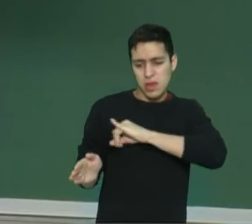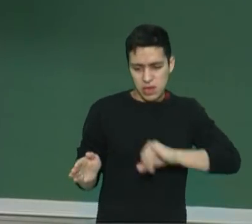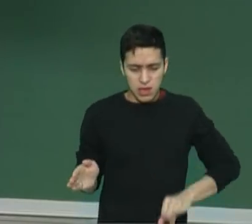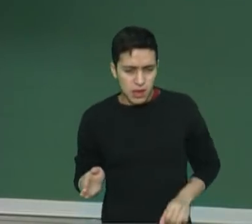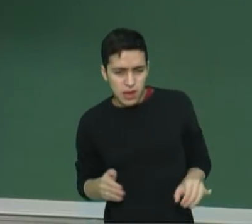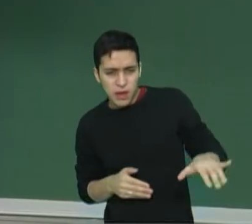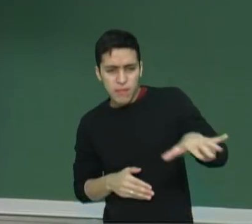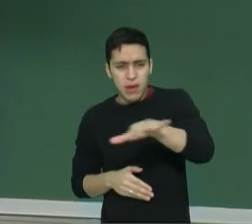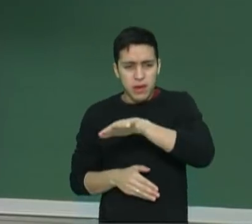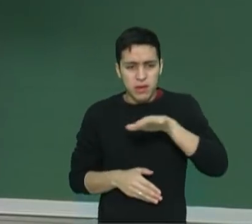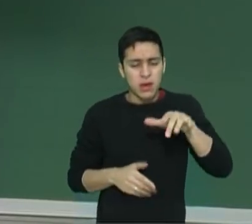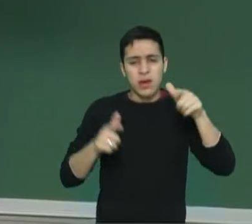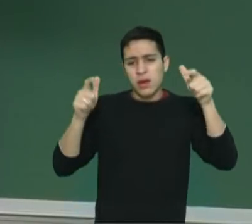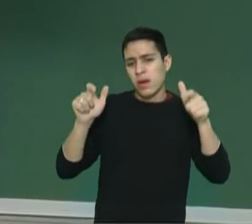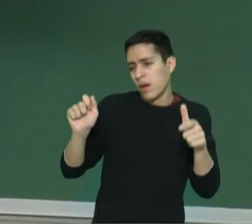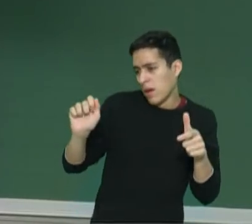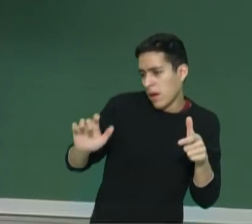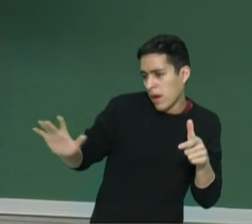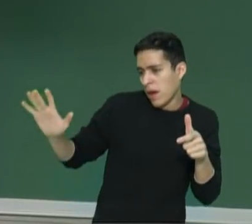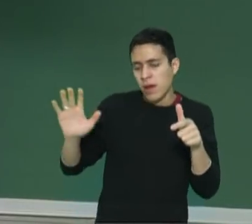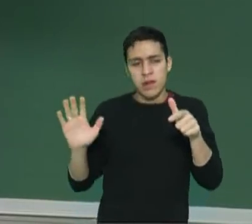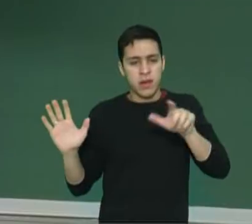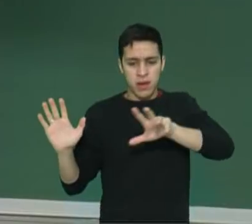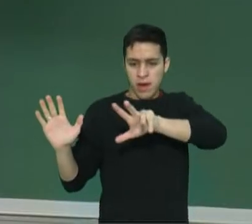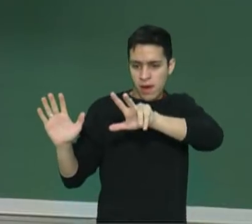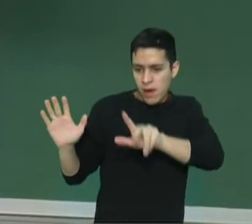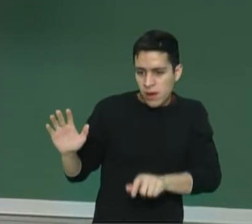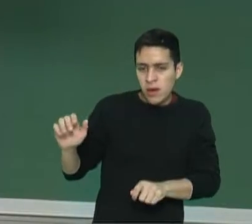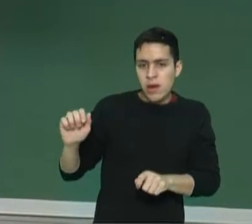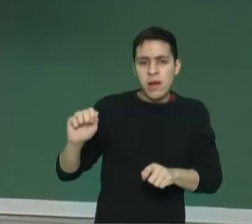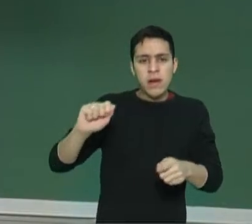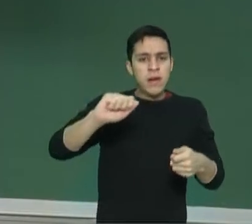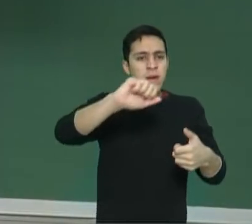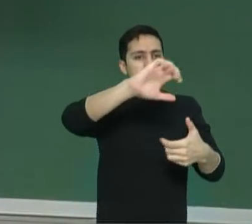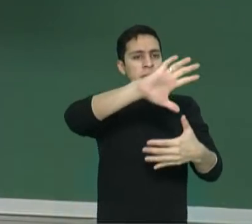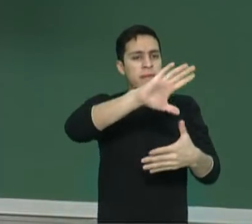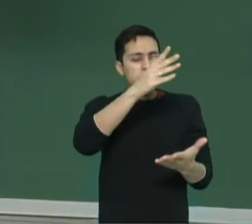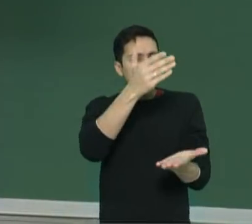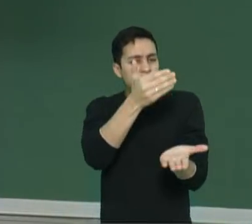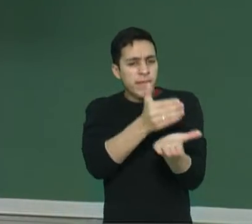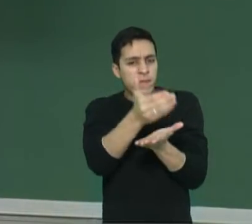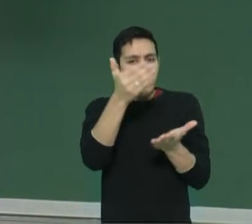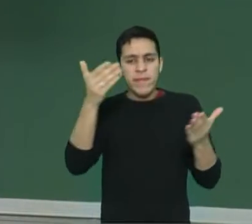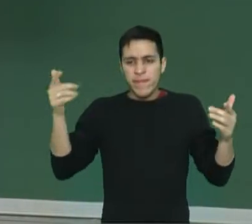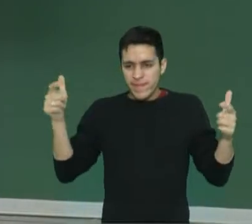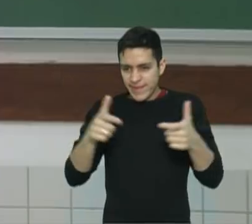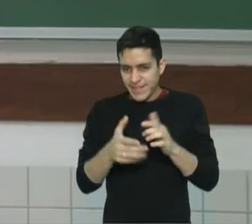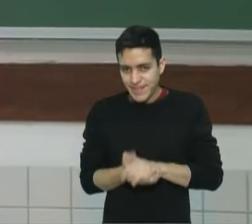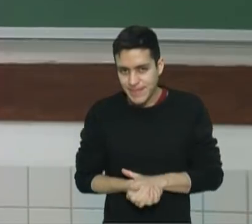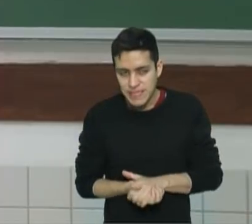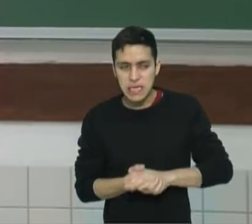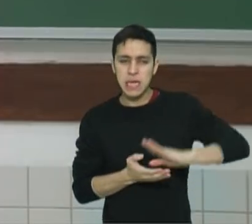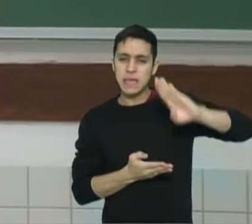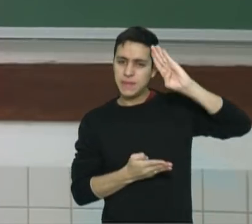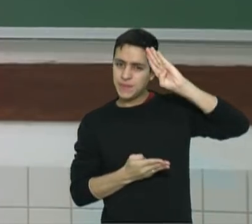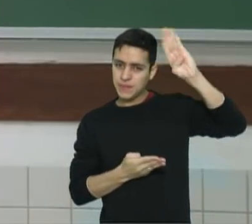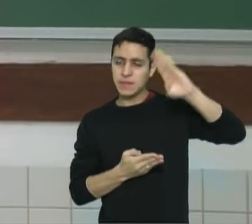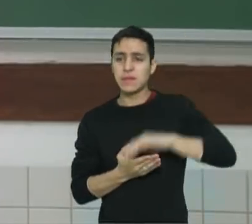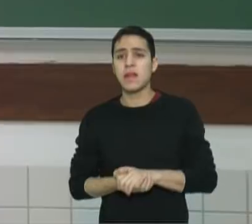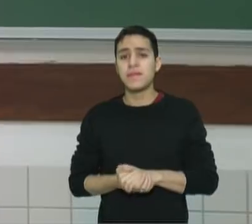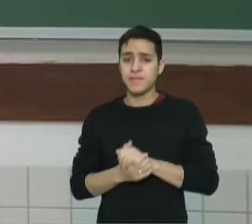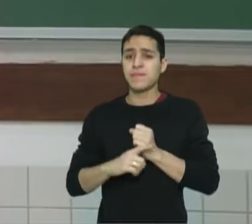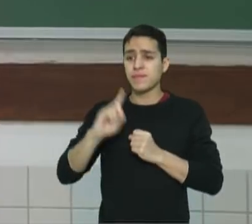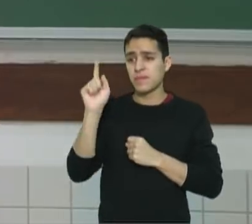tanto na Ásia, quanto na África, quanto na América, começam a perder espaço. Citamos duas aqui, principalmente ingleses